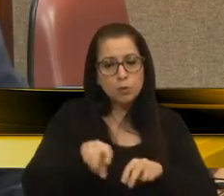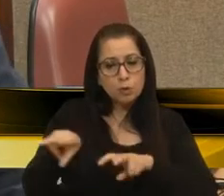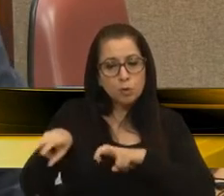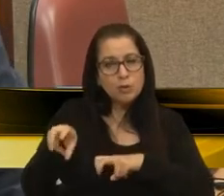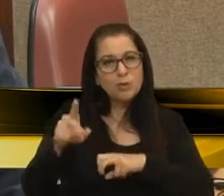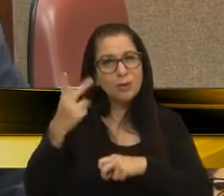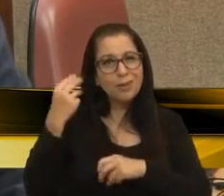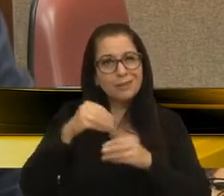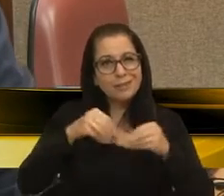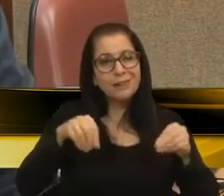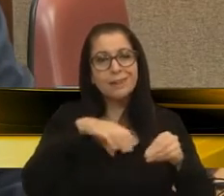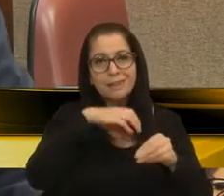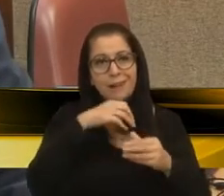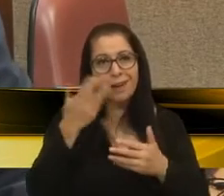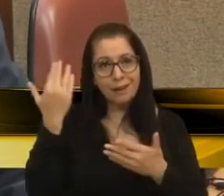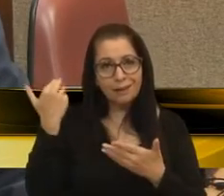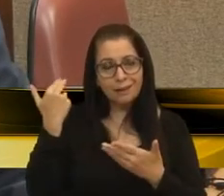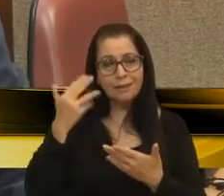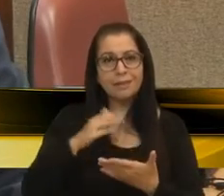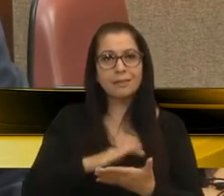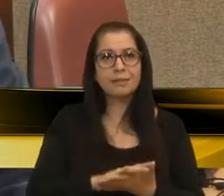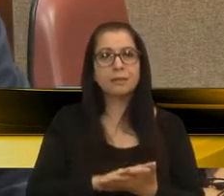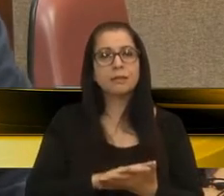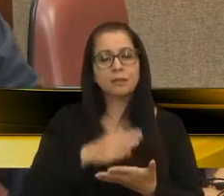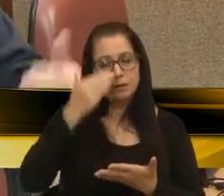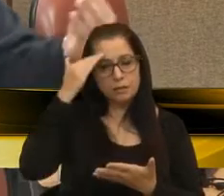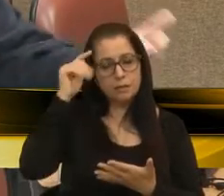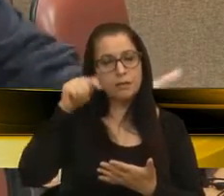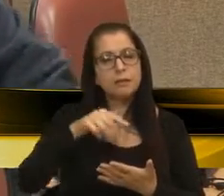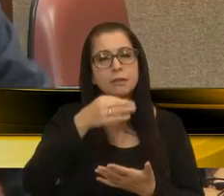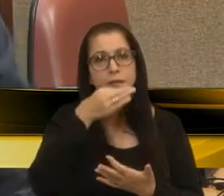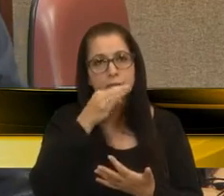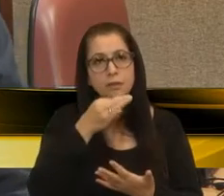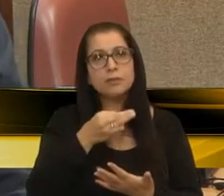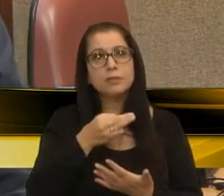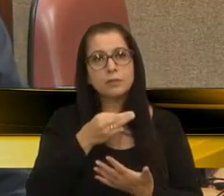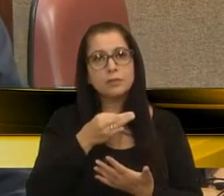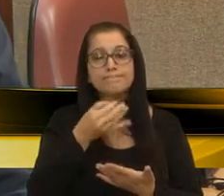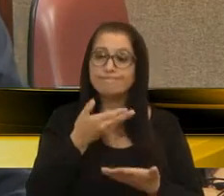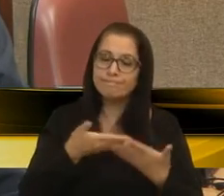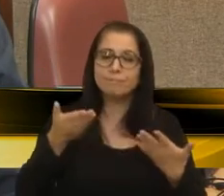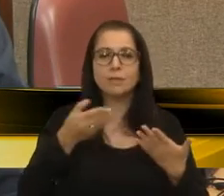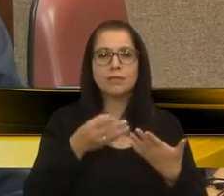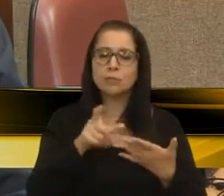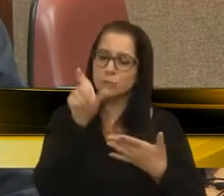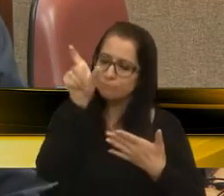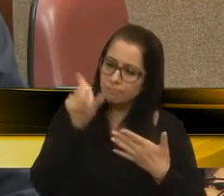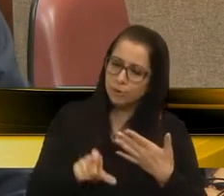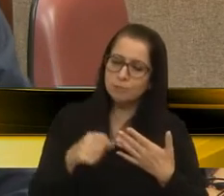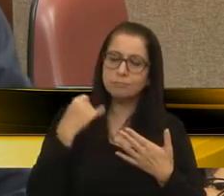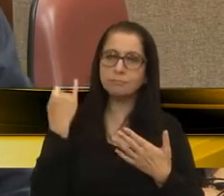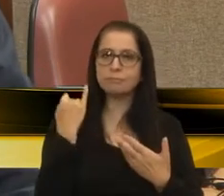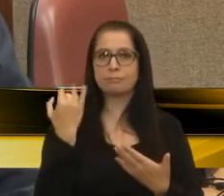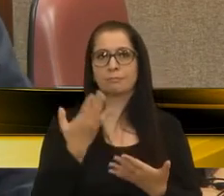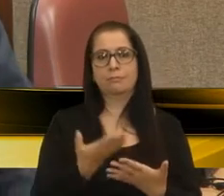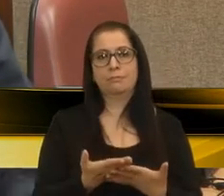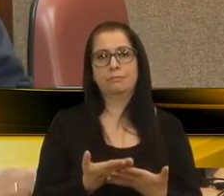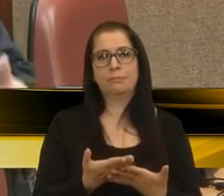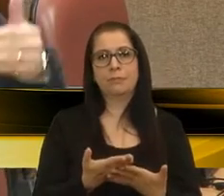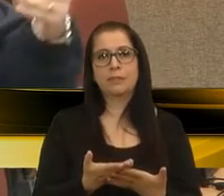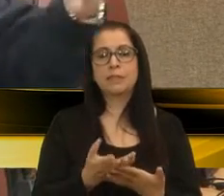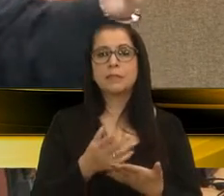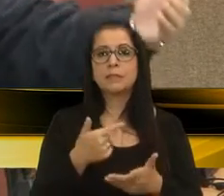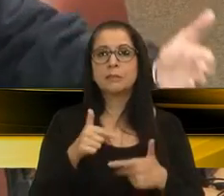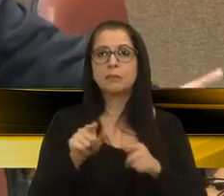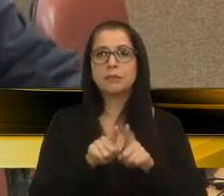Então entendo sim que Caxias perde uma grande personalidade, uma pessoa que atuou